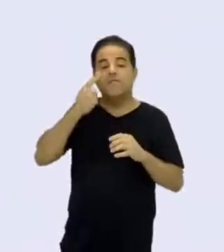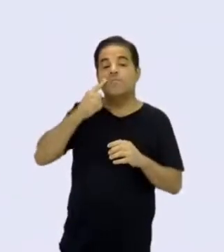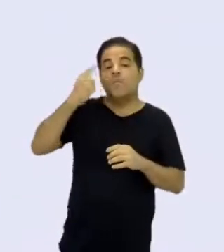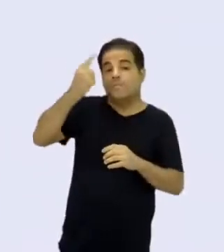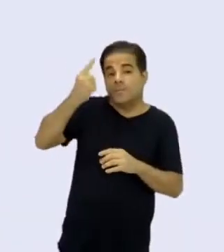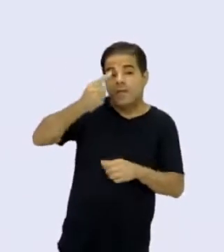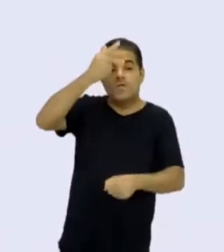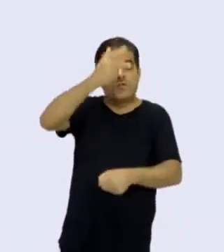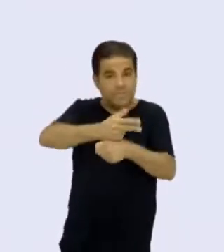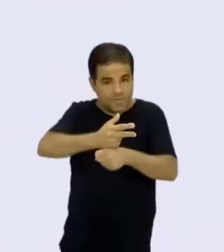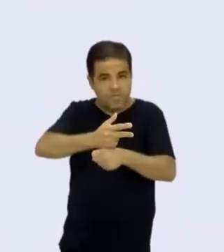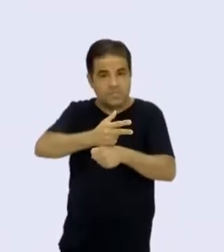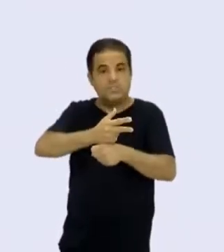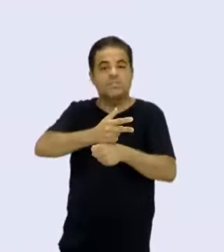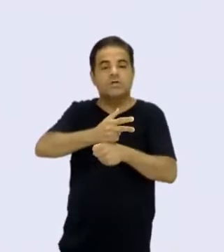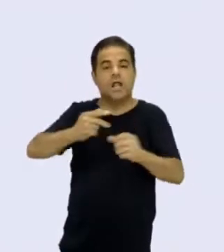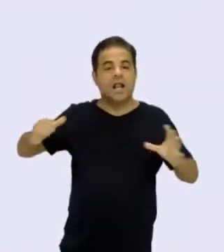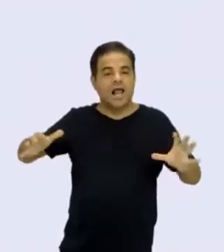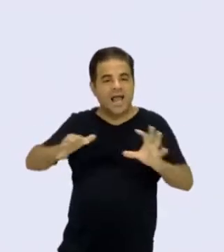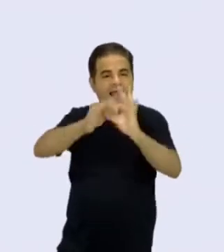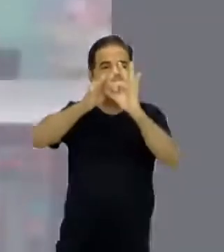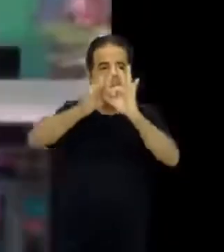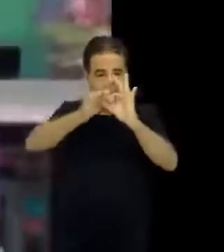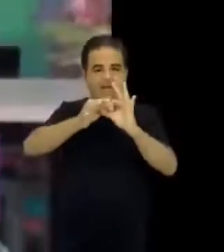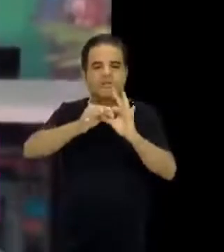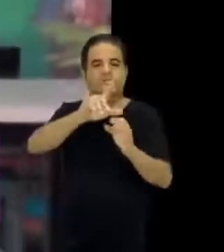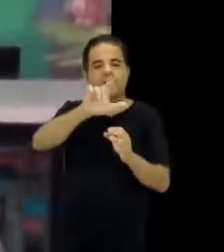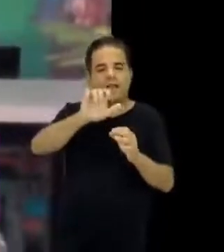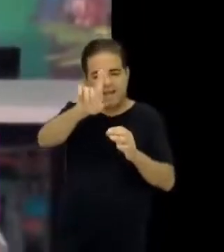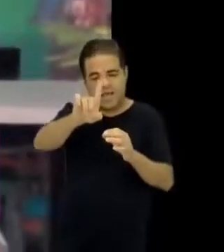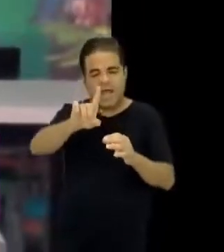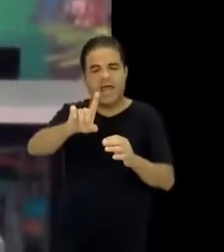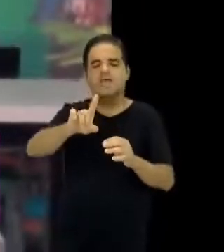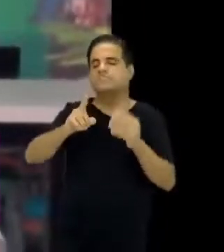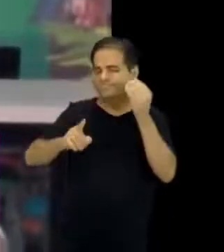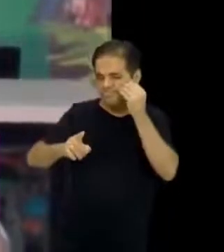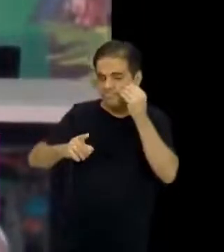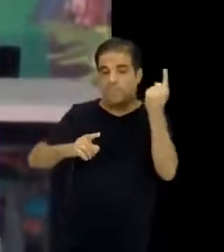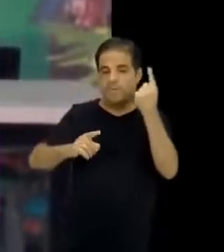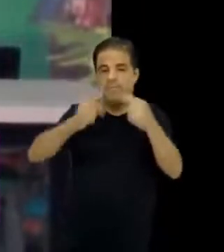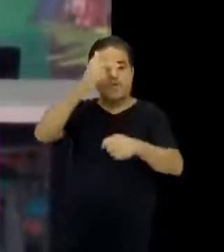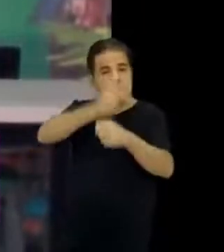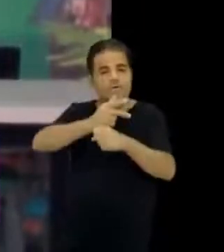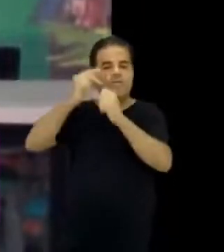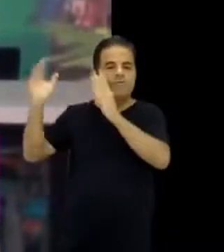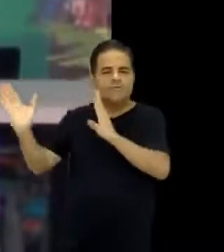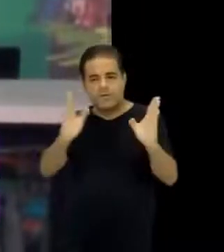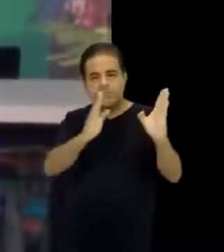vídeo, que é ligando o LED no simulador. O primeiro vídeo, por favor.